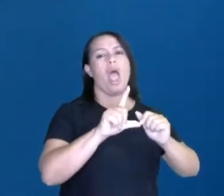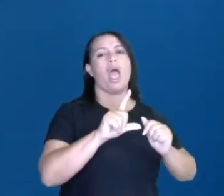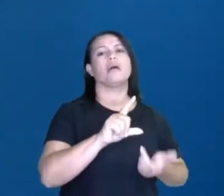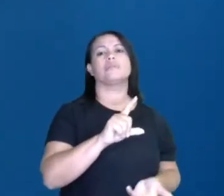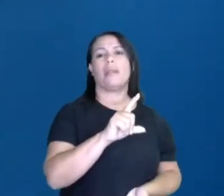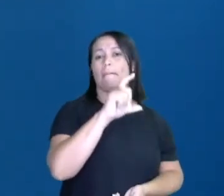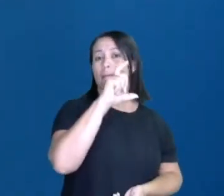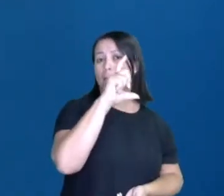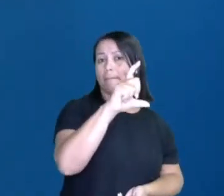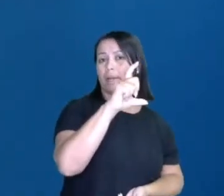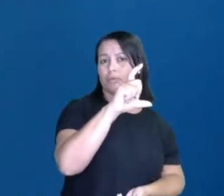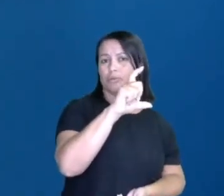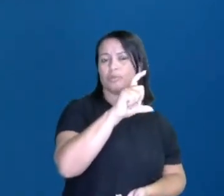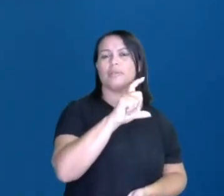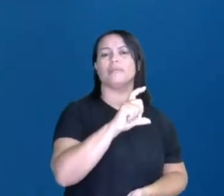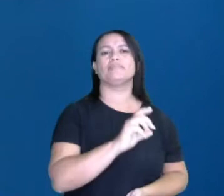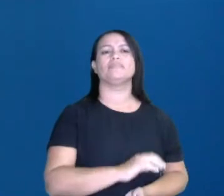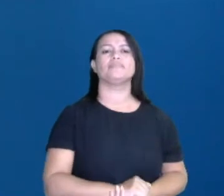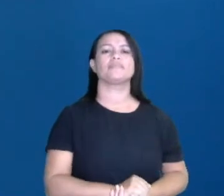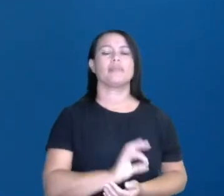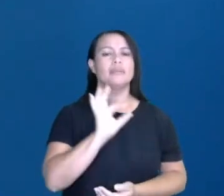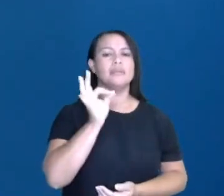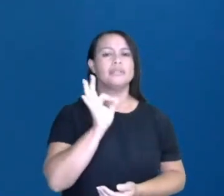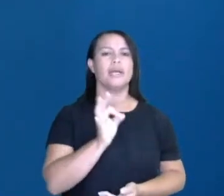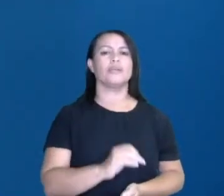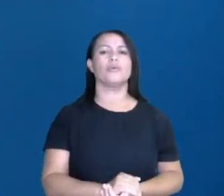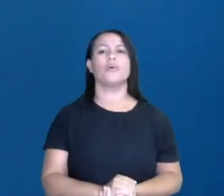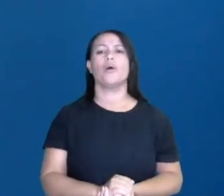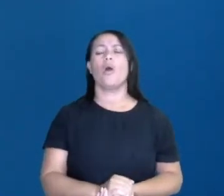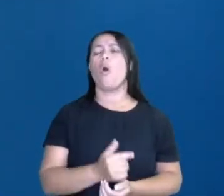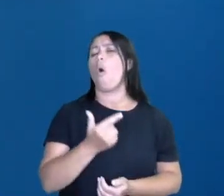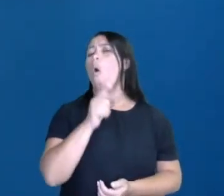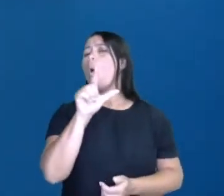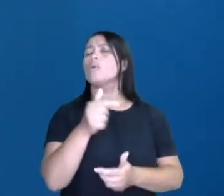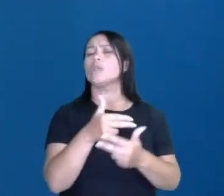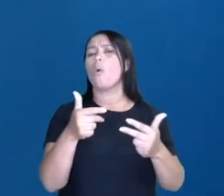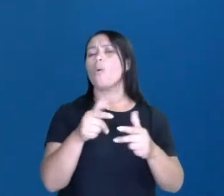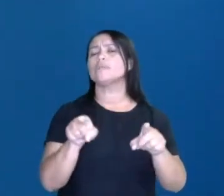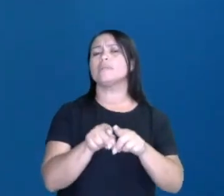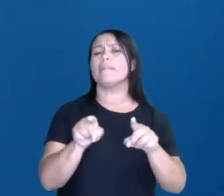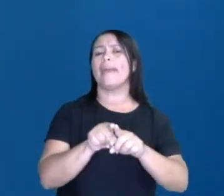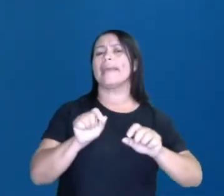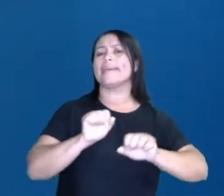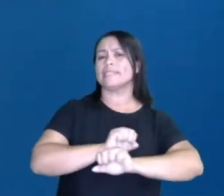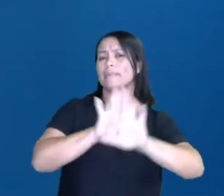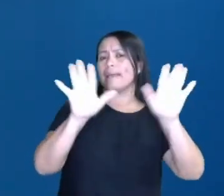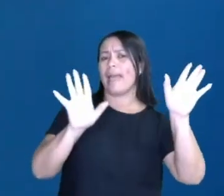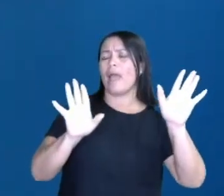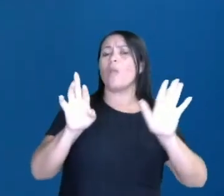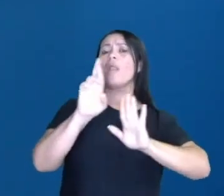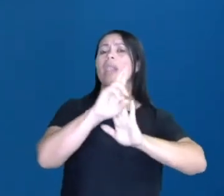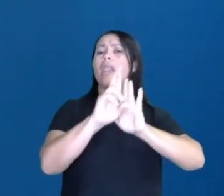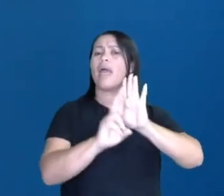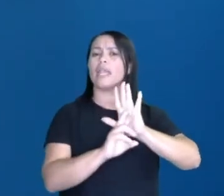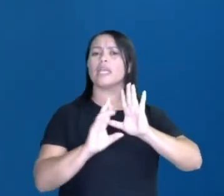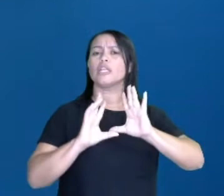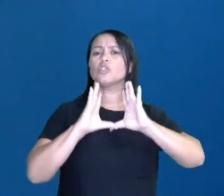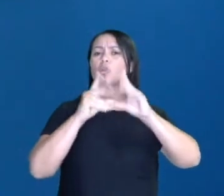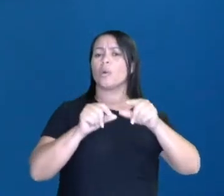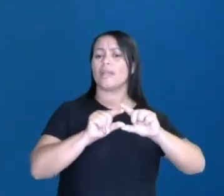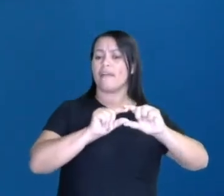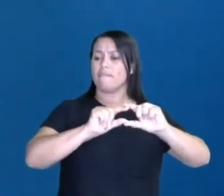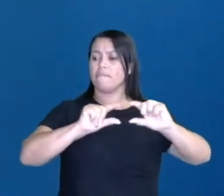letra maiúscula, certo? Outra coisa que deixa bem claro na regra é que toda